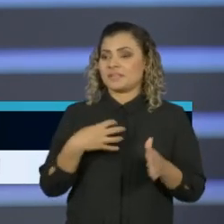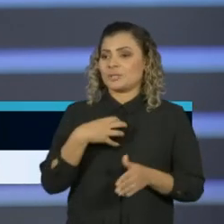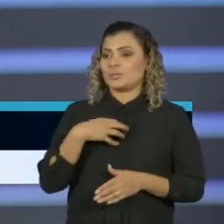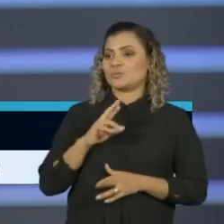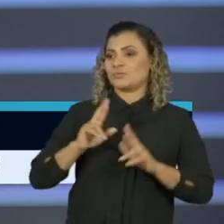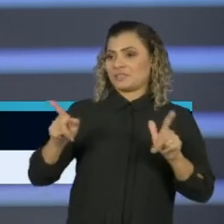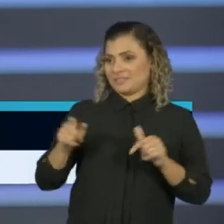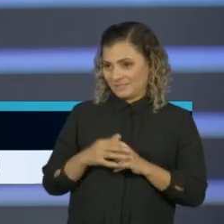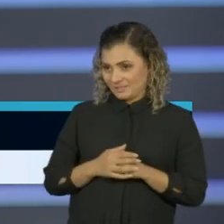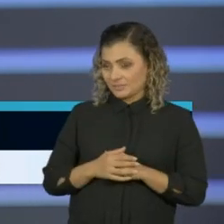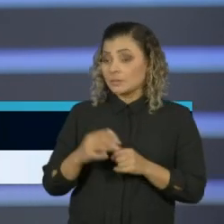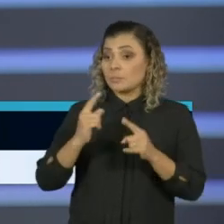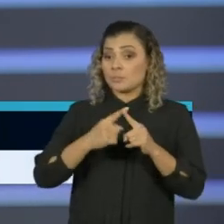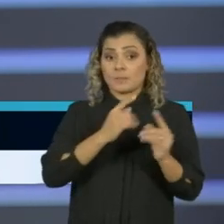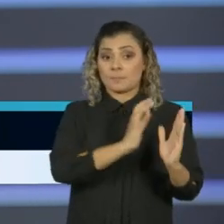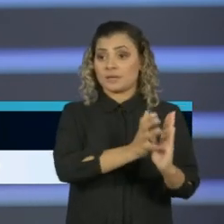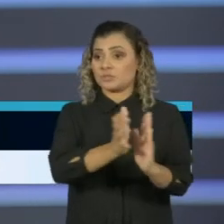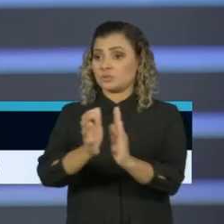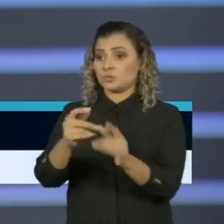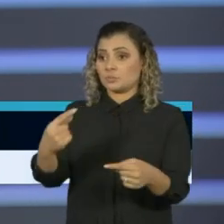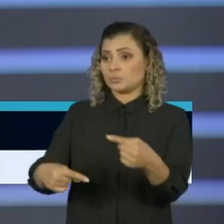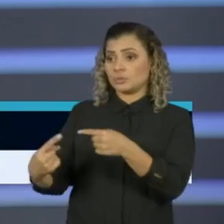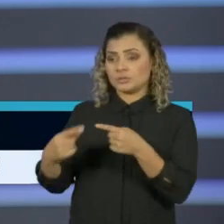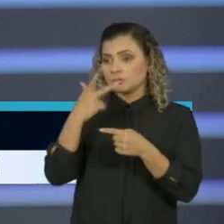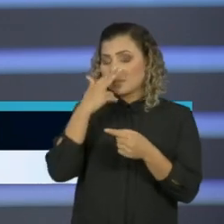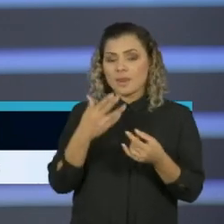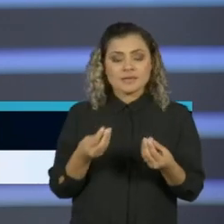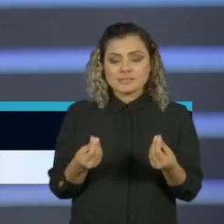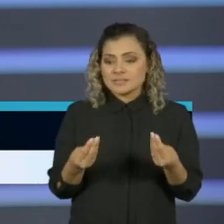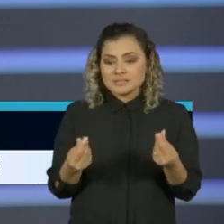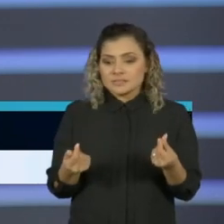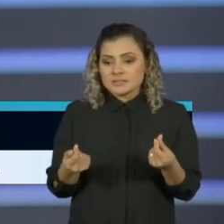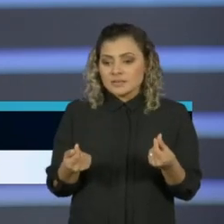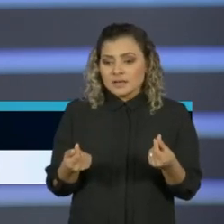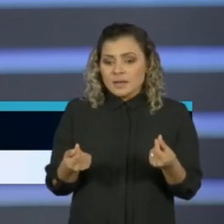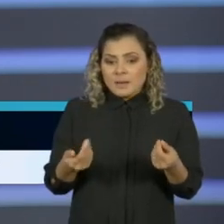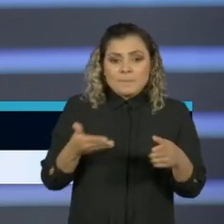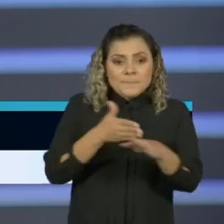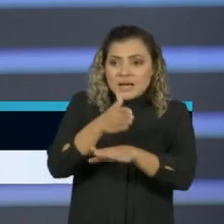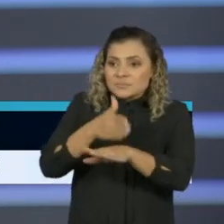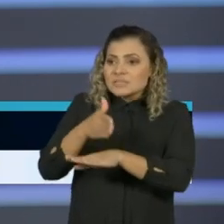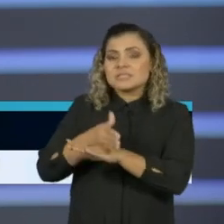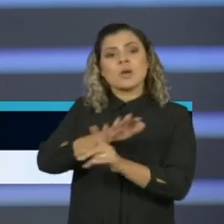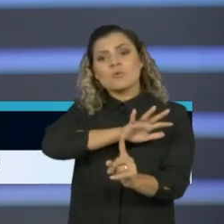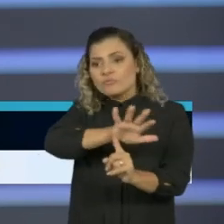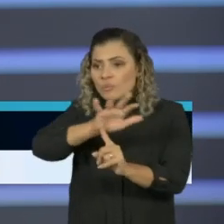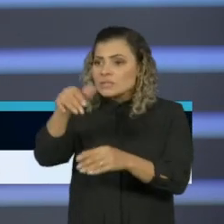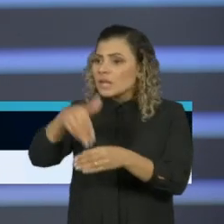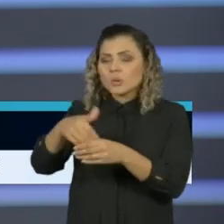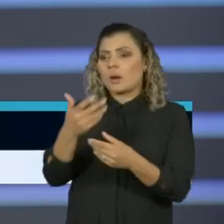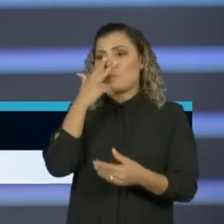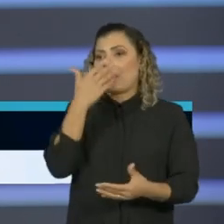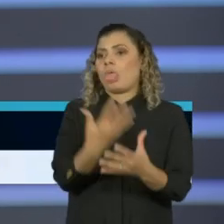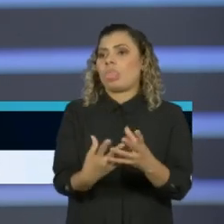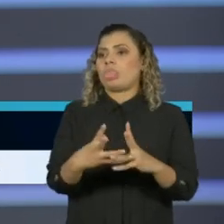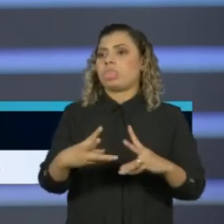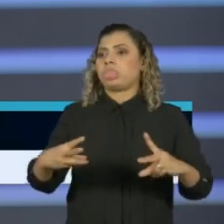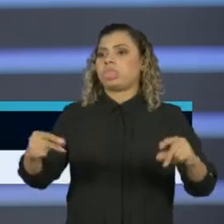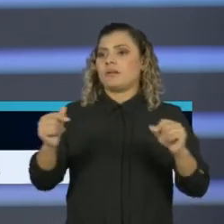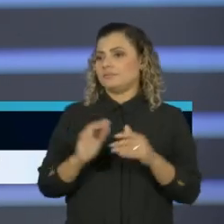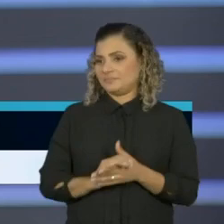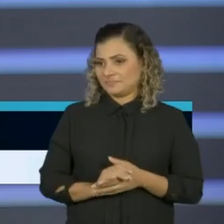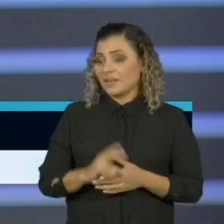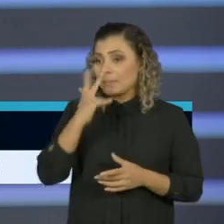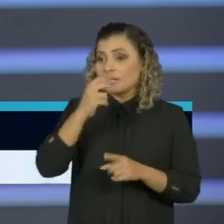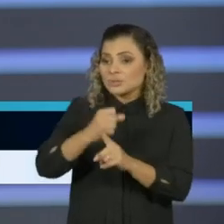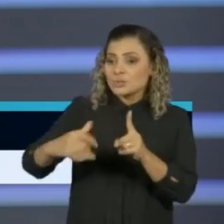nacional, onde os partidos políticos perderam completamente a participação no processo eleitoral. Foram eleitos